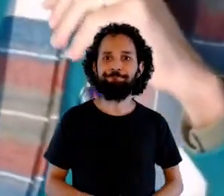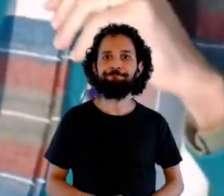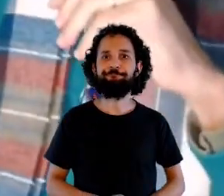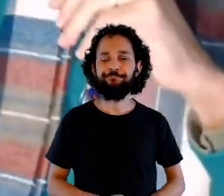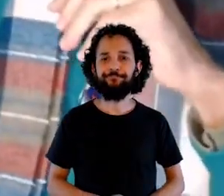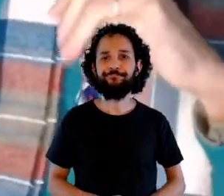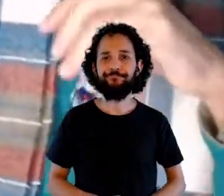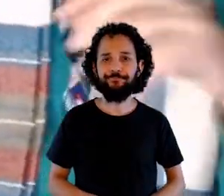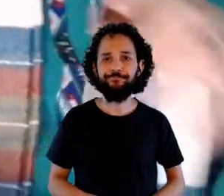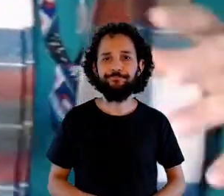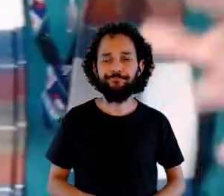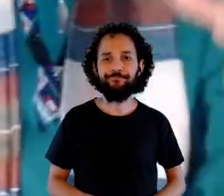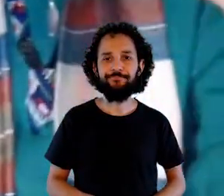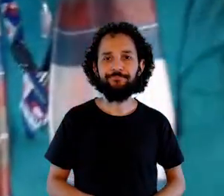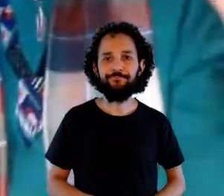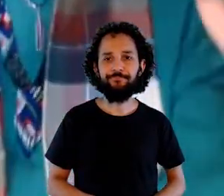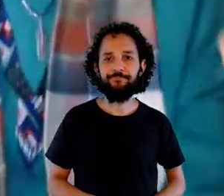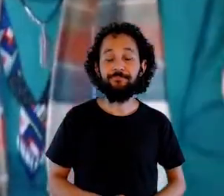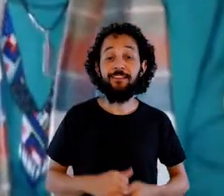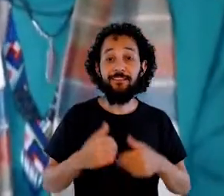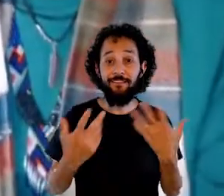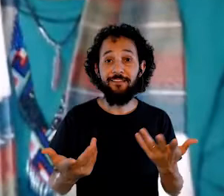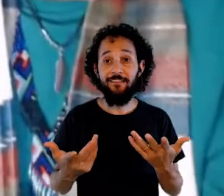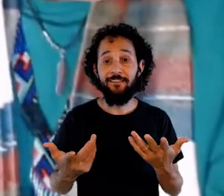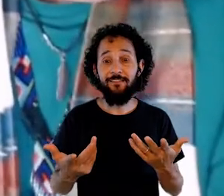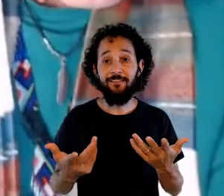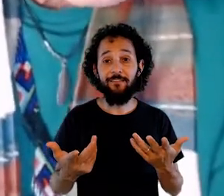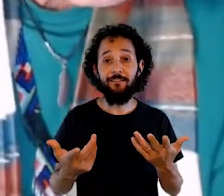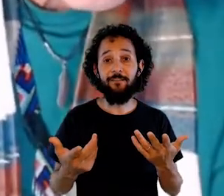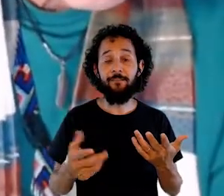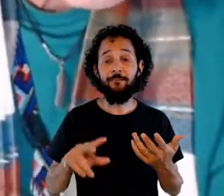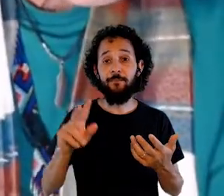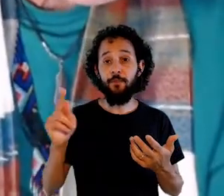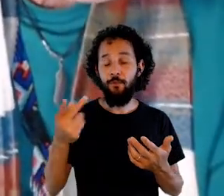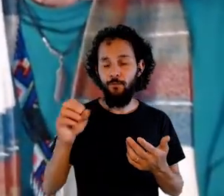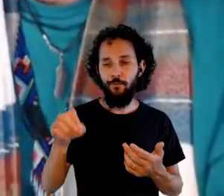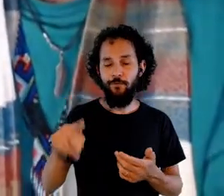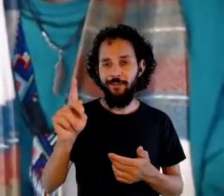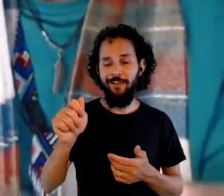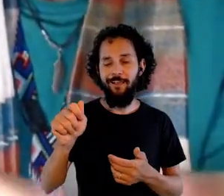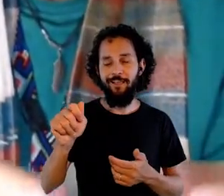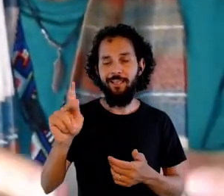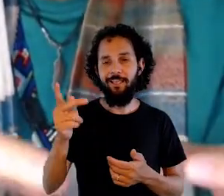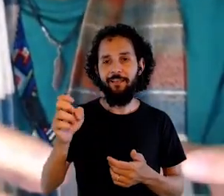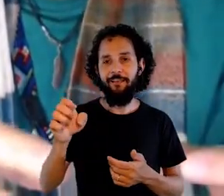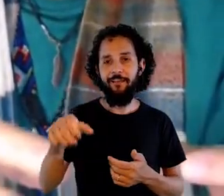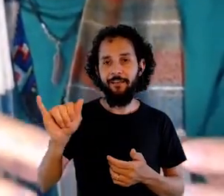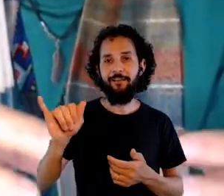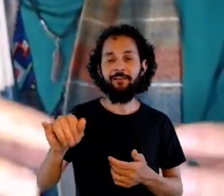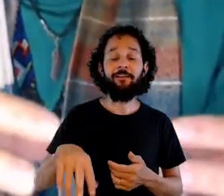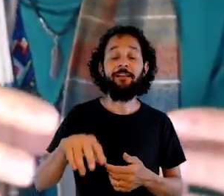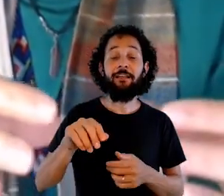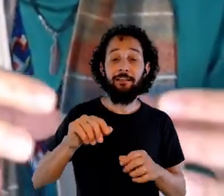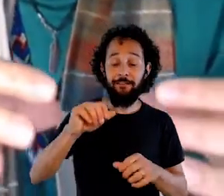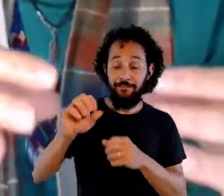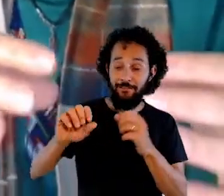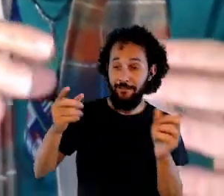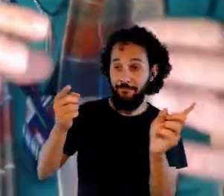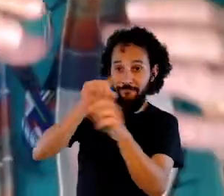E aí, de Roca-Rei, nasce o Rei Oca, o contrário. o